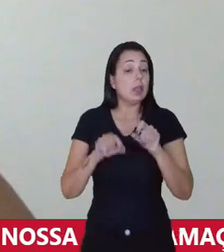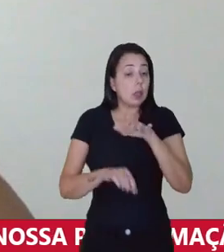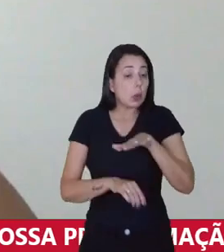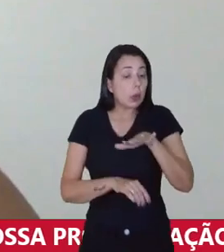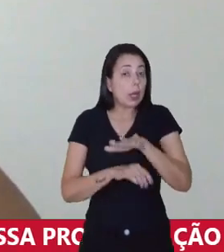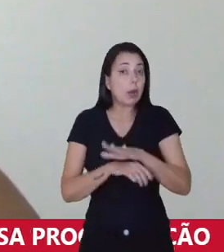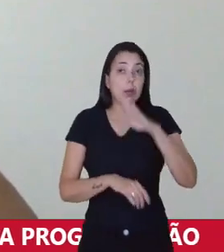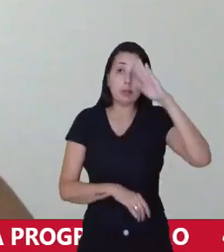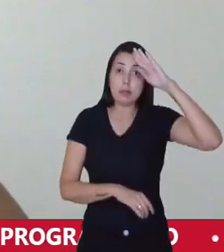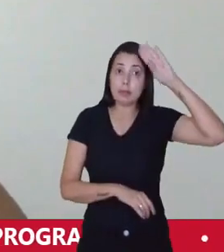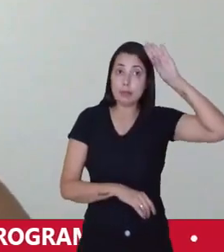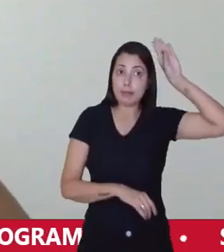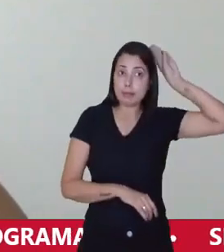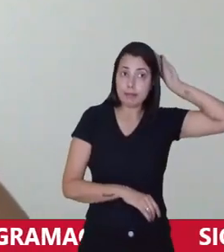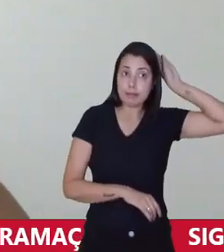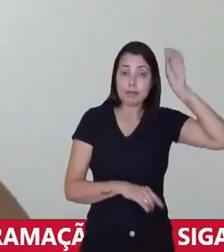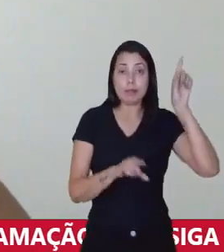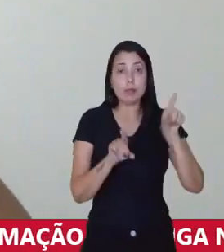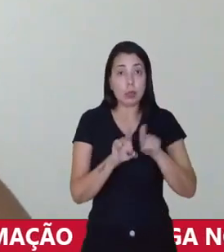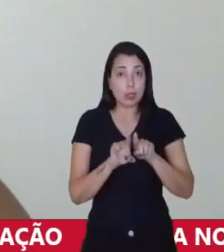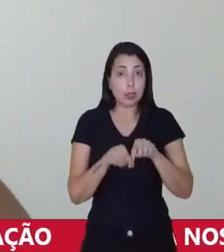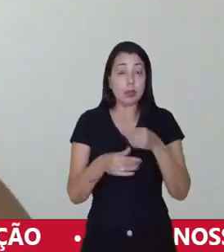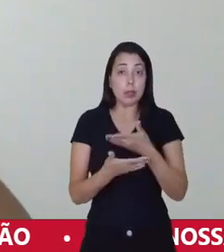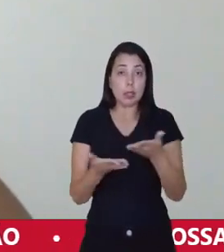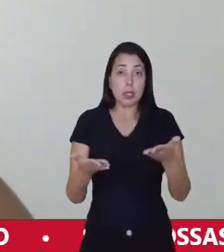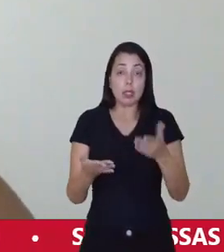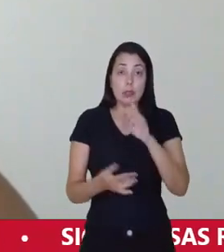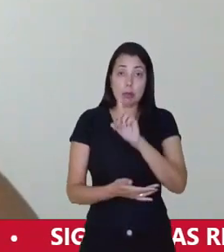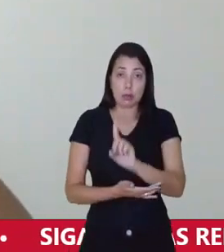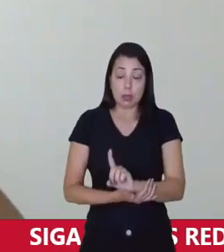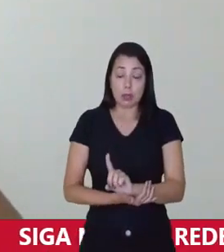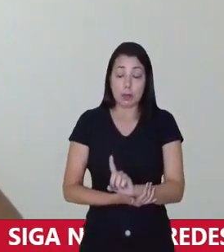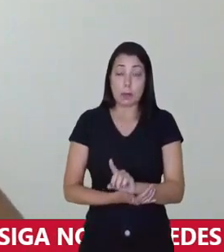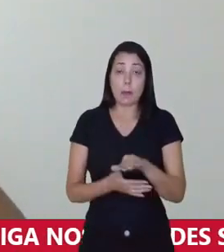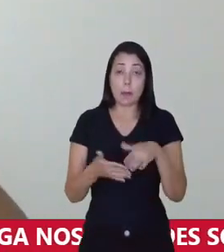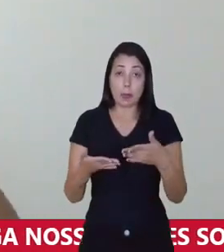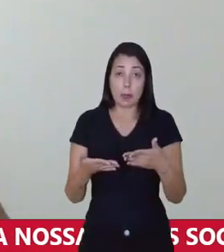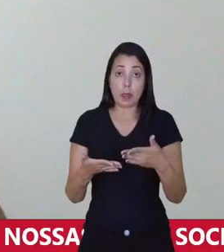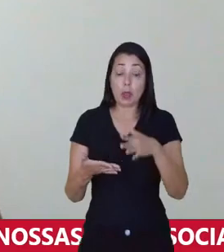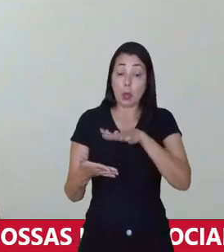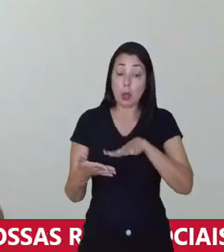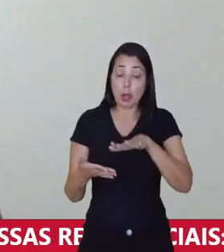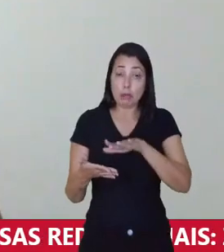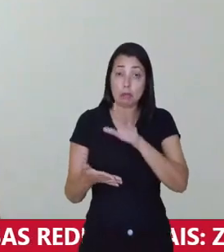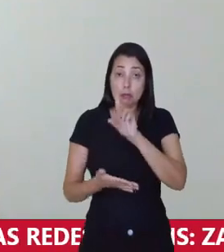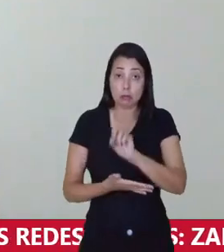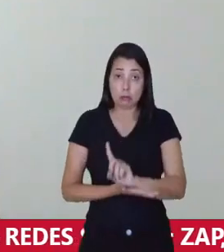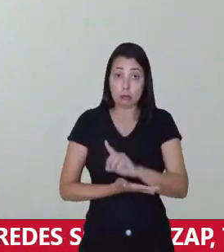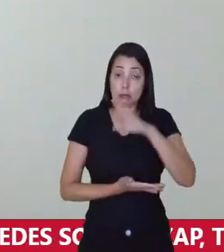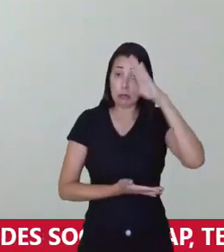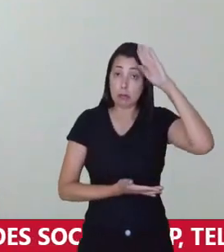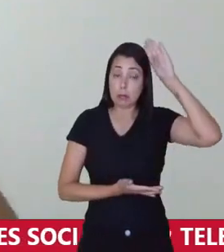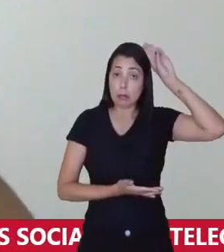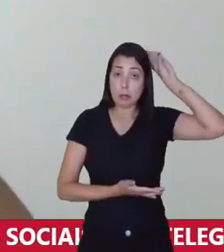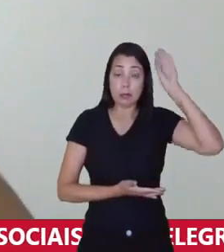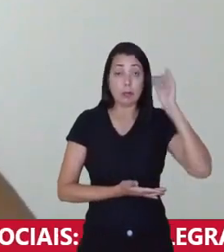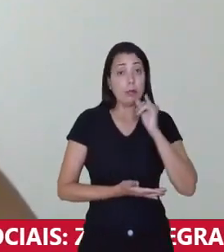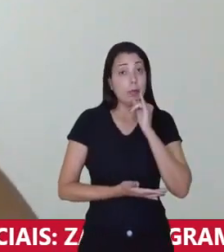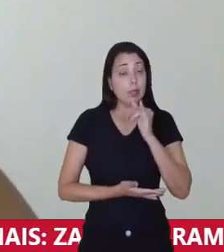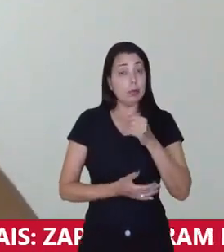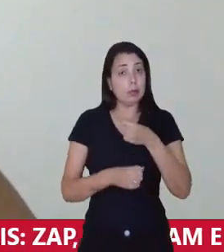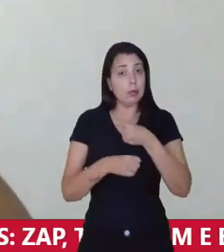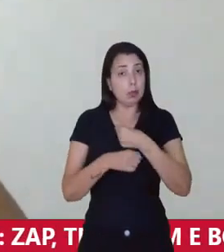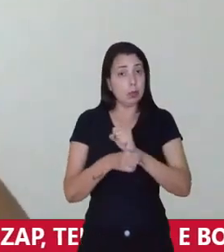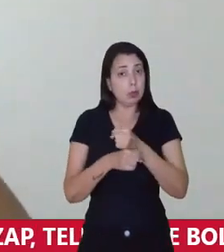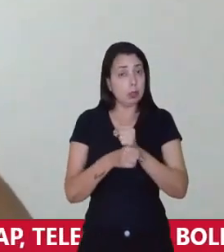da academia, quanto para o campo dos direitos. Então, para o campo dos direitos, da academia, por exemplo, a partir da década